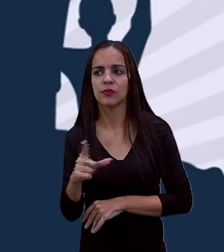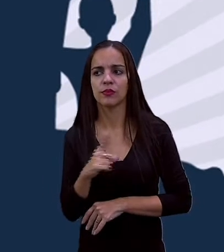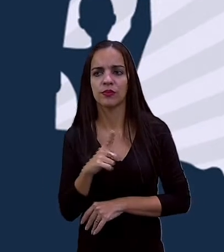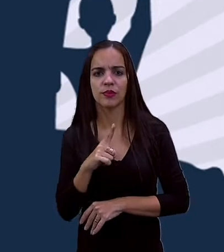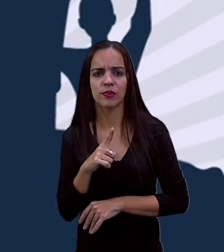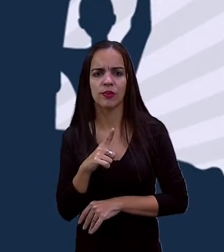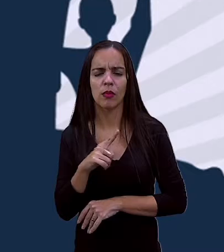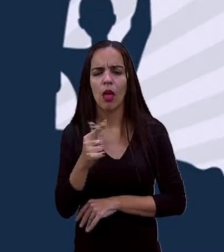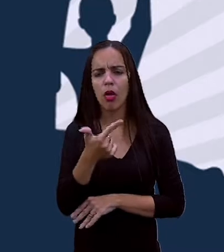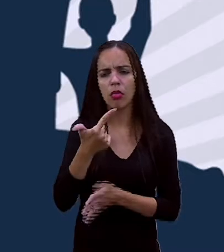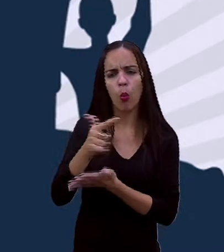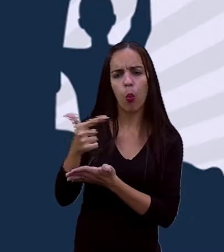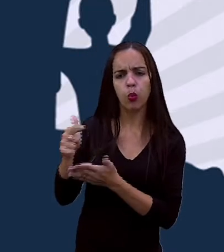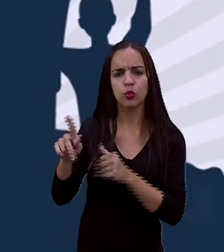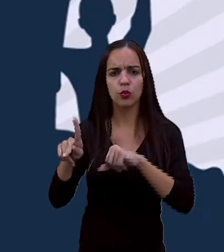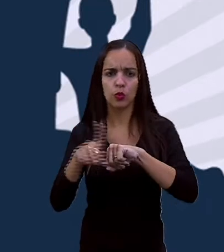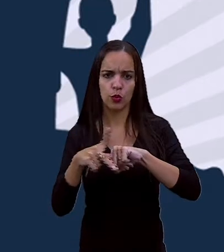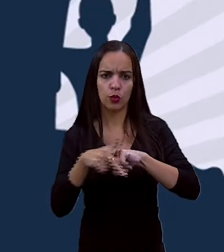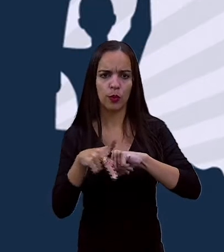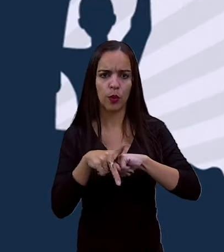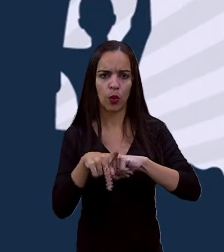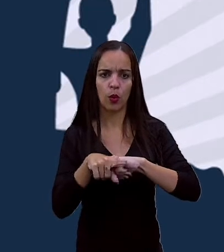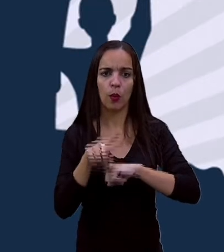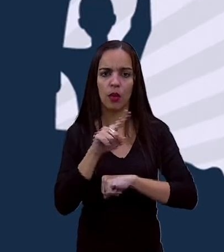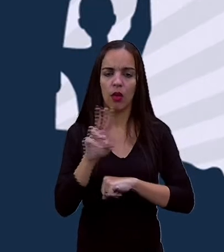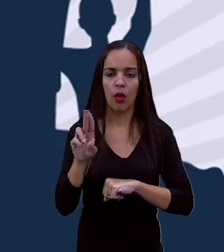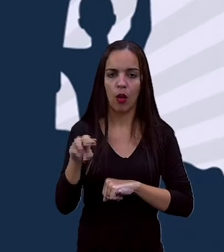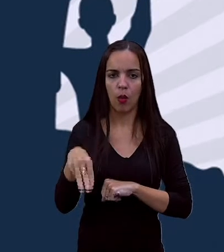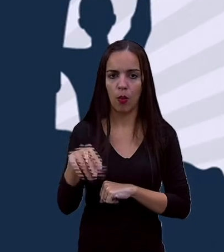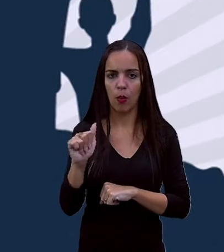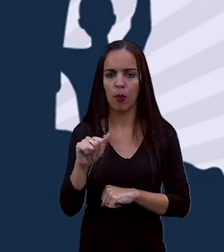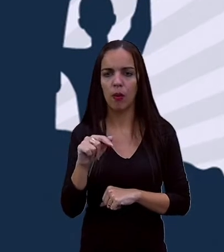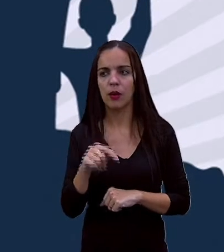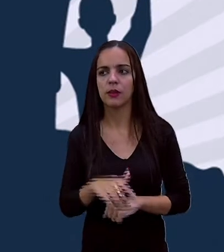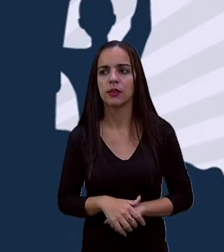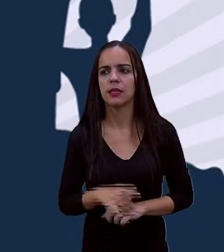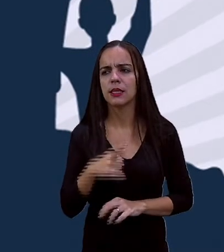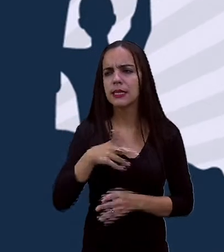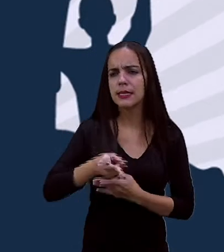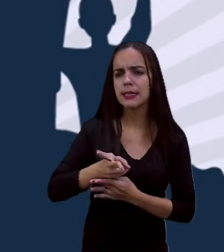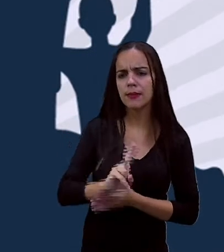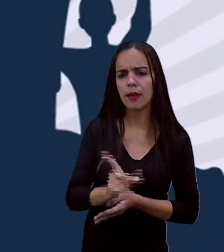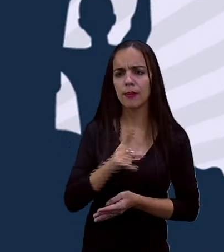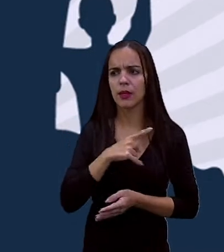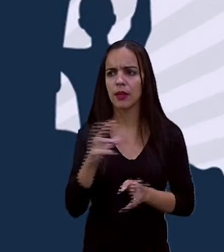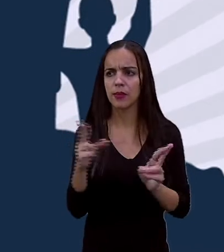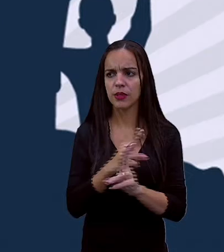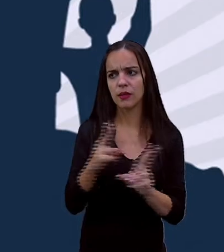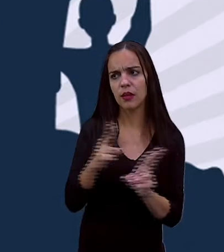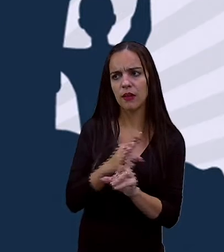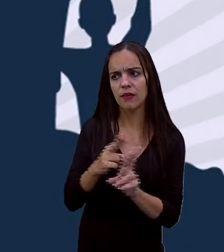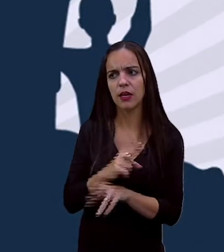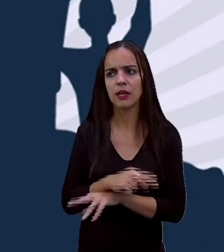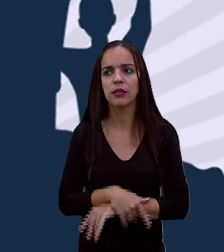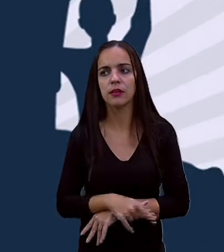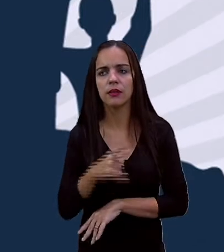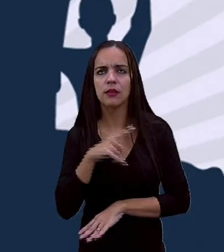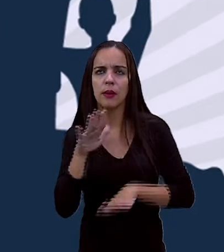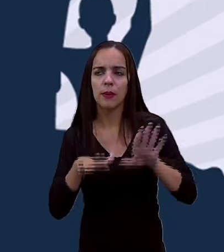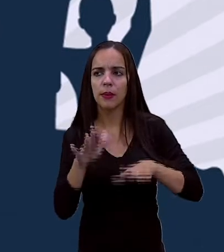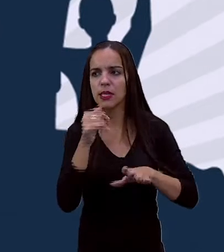outro tipo de pronome. Então por isso que é importante vocês sempre reverem esses conteúdos.